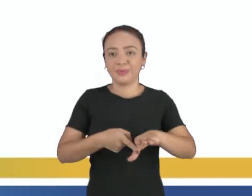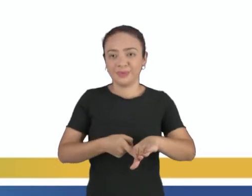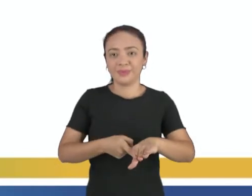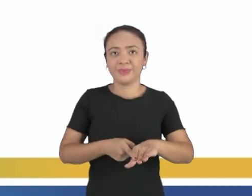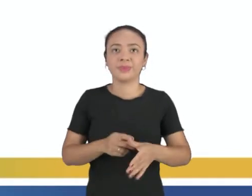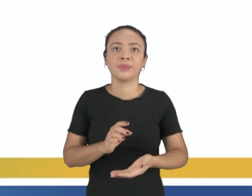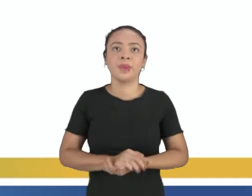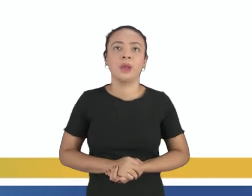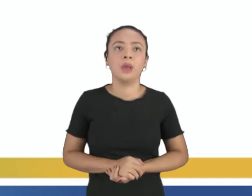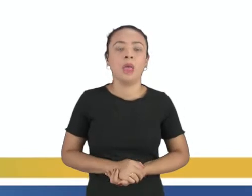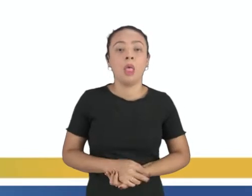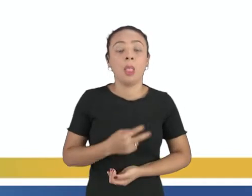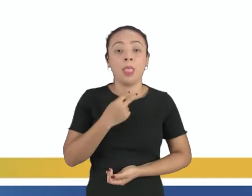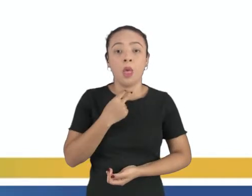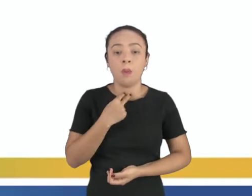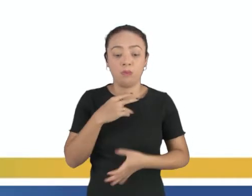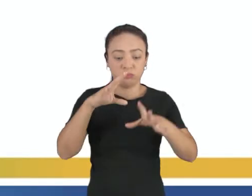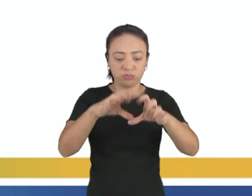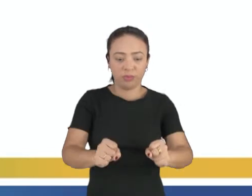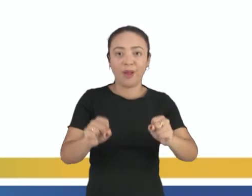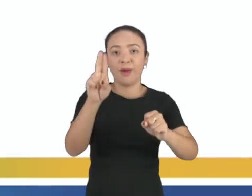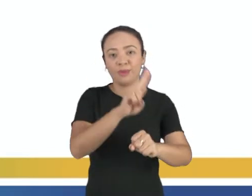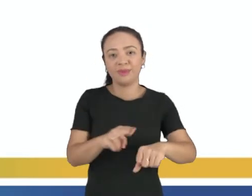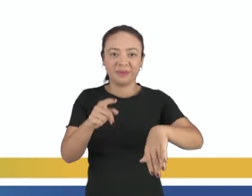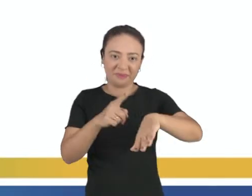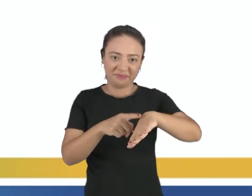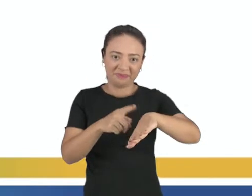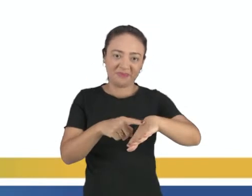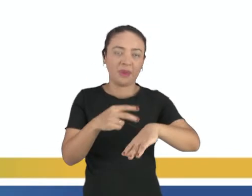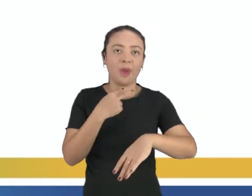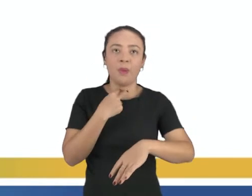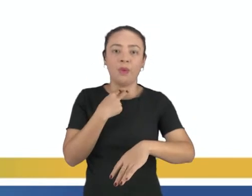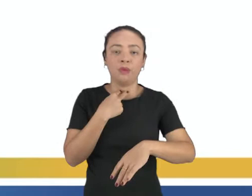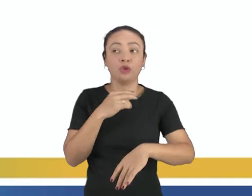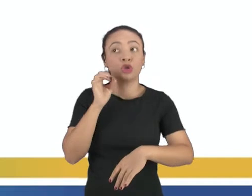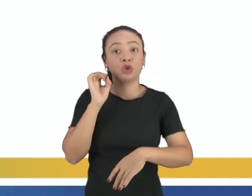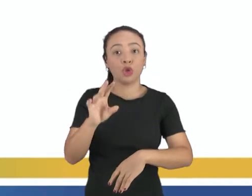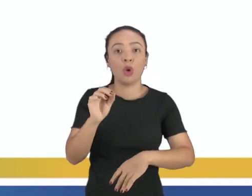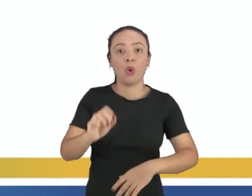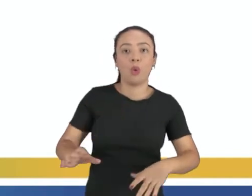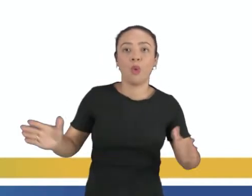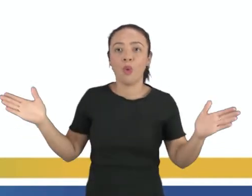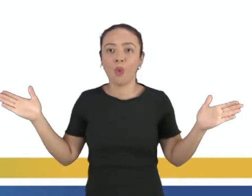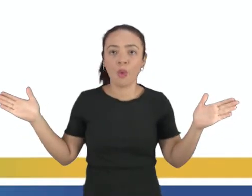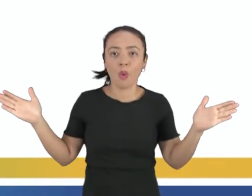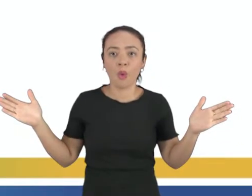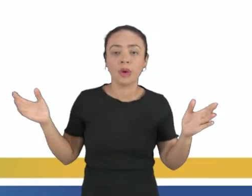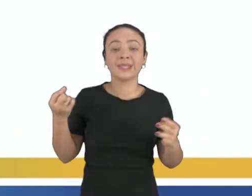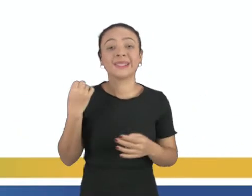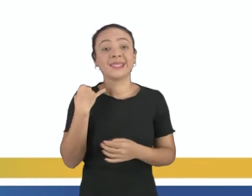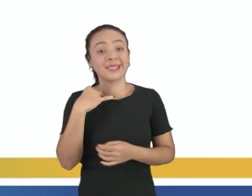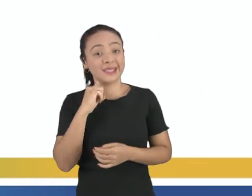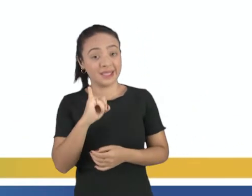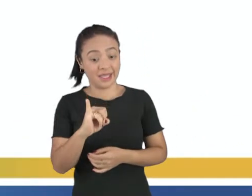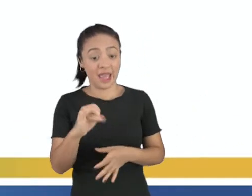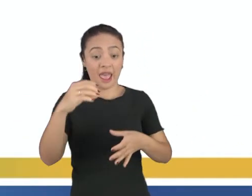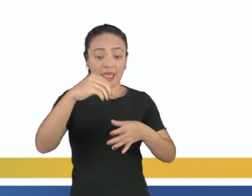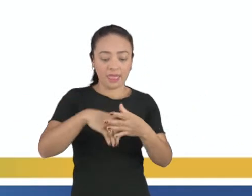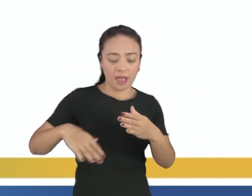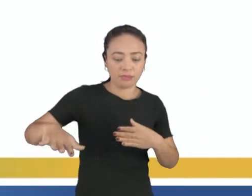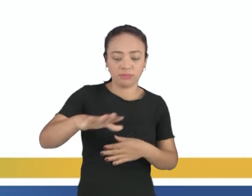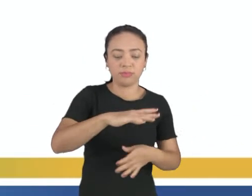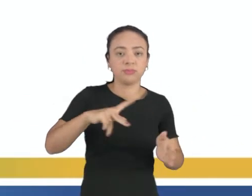né? Jamais deve tocar na bola com as mãos, com exceção do goleiro, caso ele esteja dentro da sua